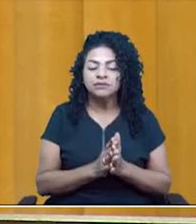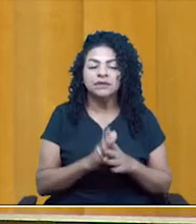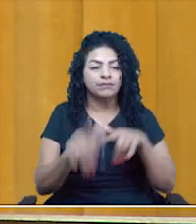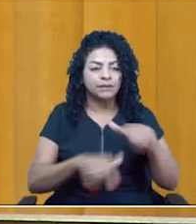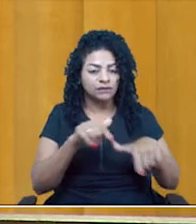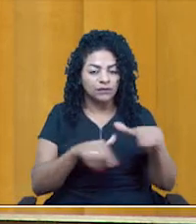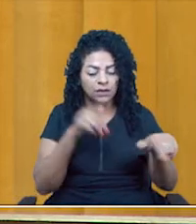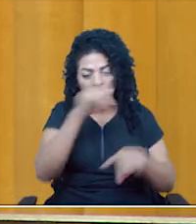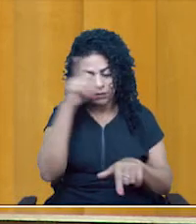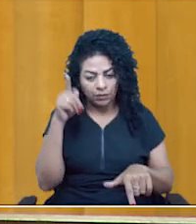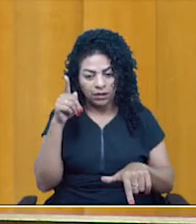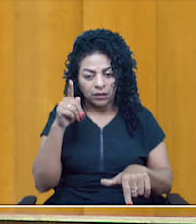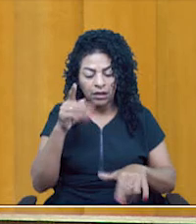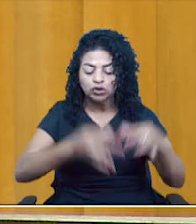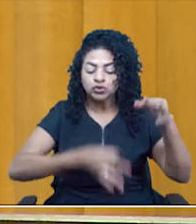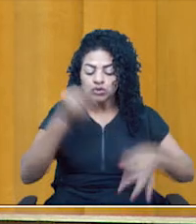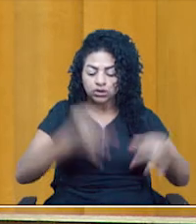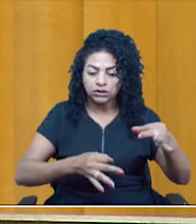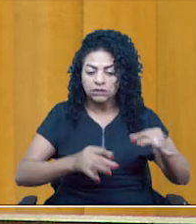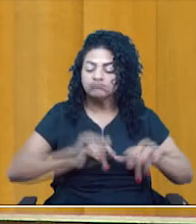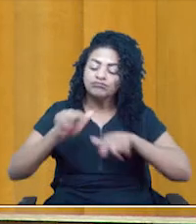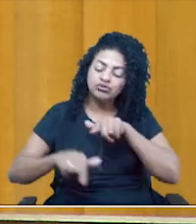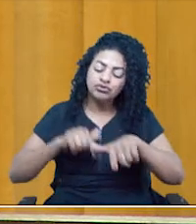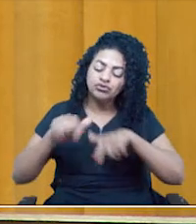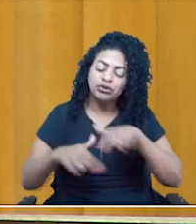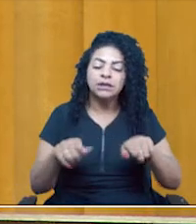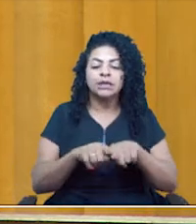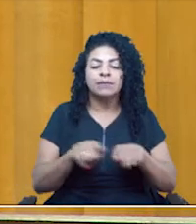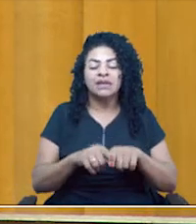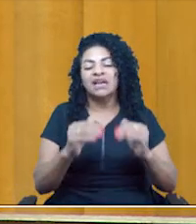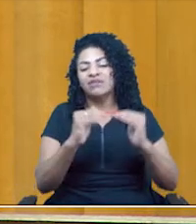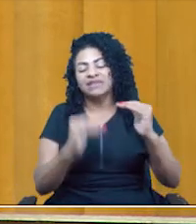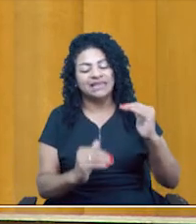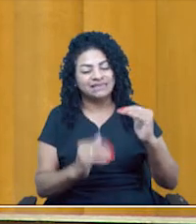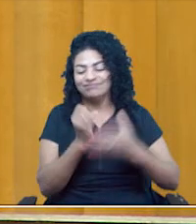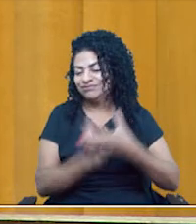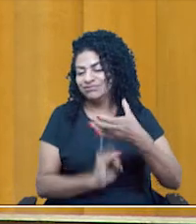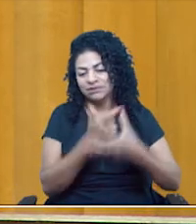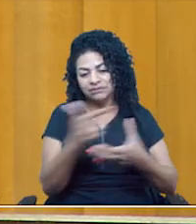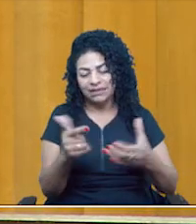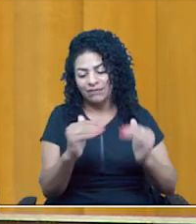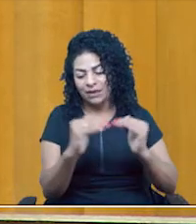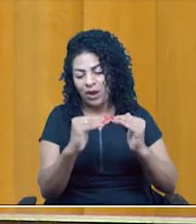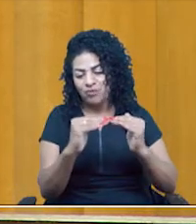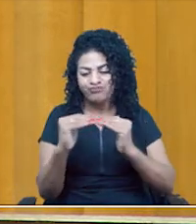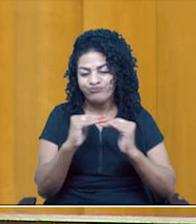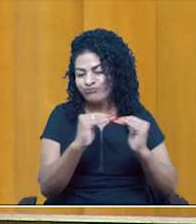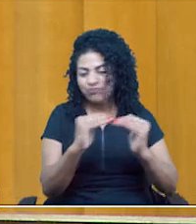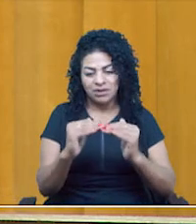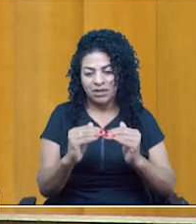justiça. O que é isso? A imensa desigualdade interna. Isso é em todos os